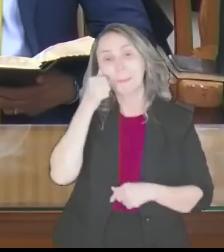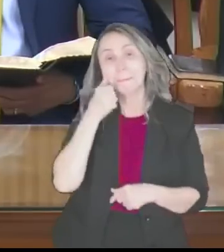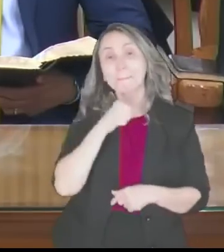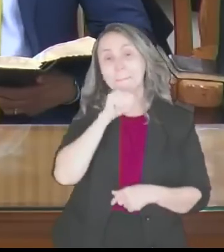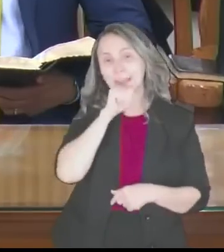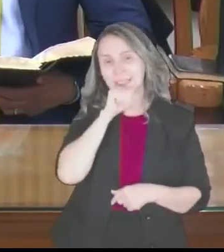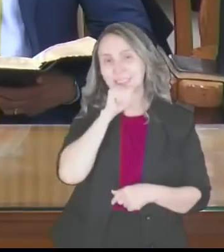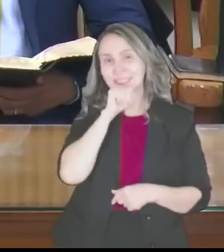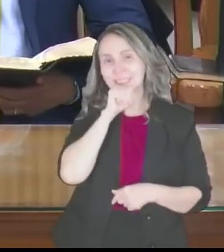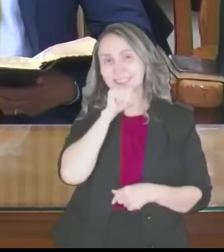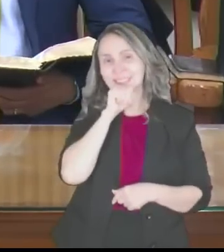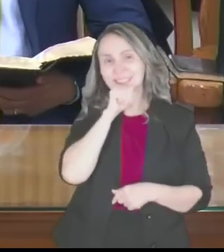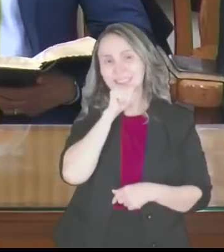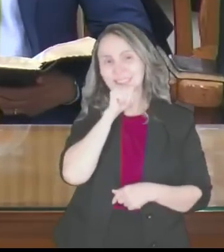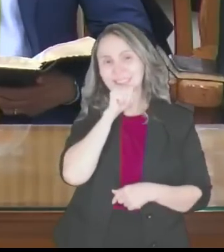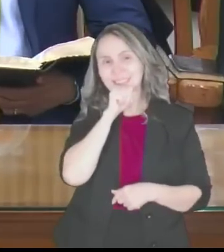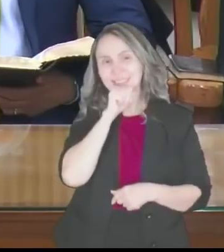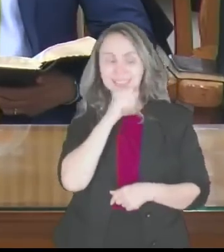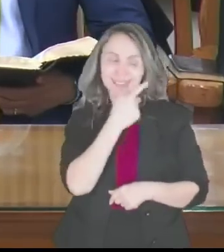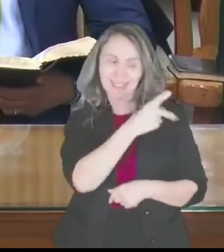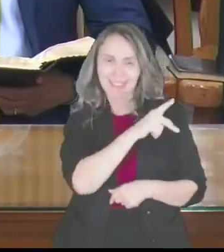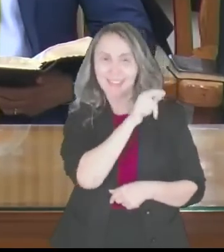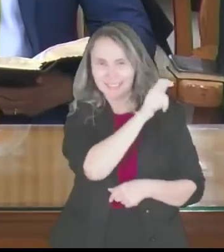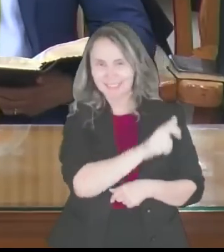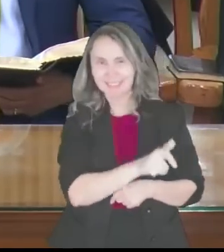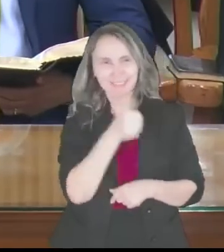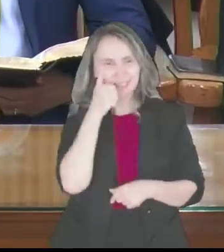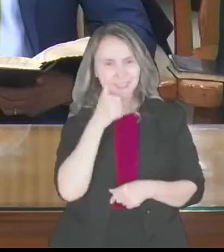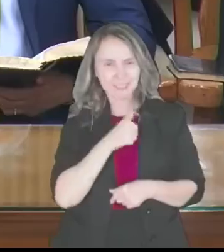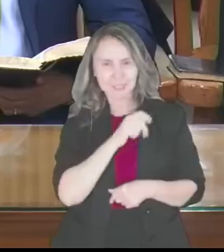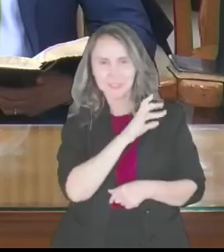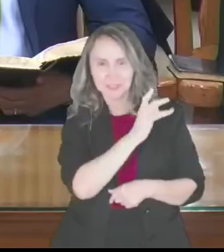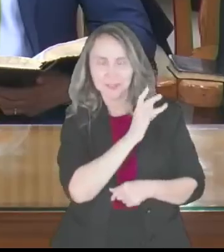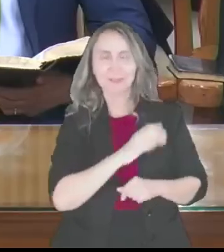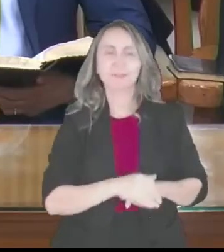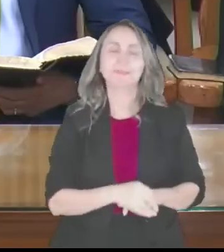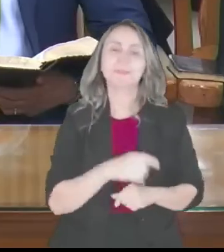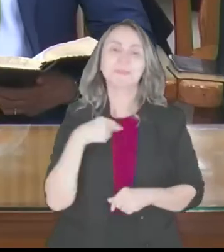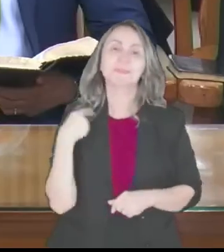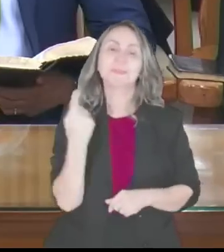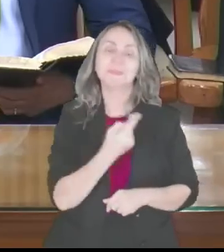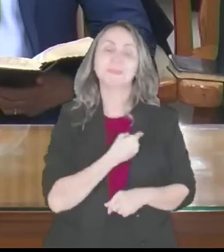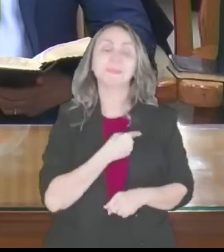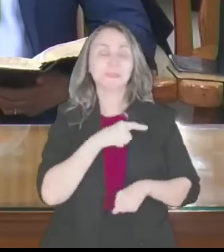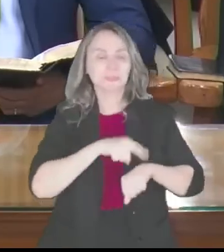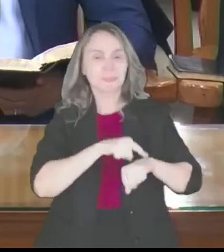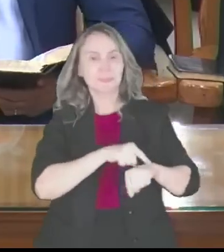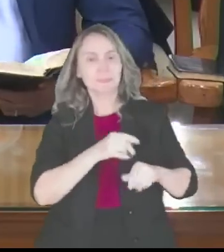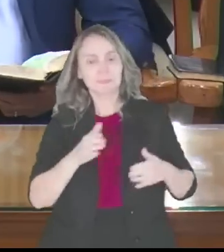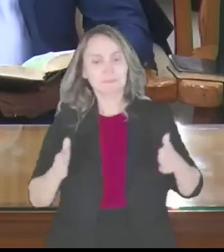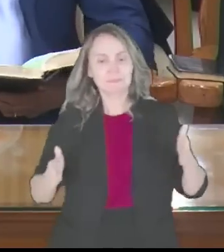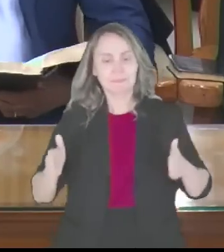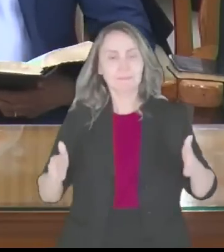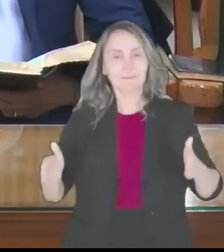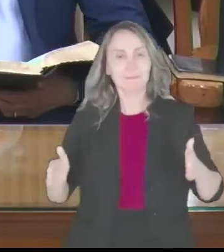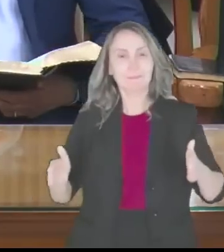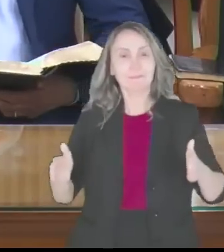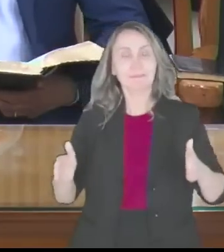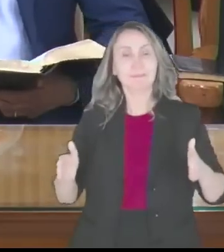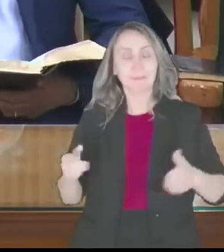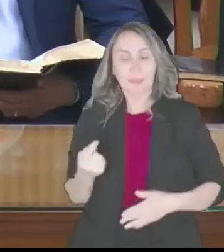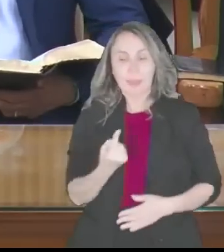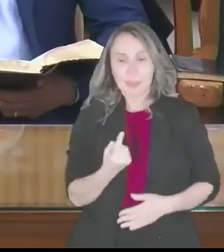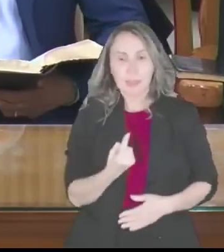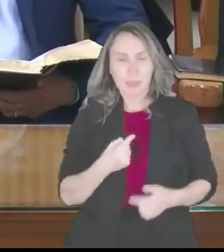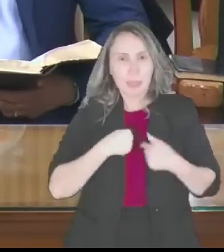para cá. Nós estamos numa época do individualismo. Nós estamos